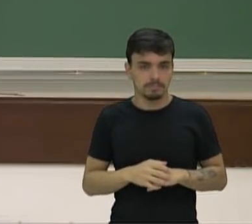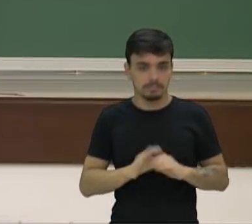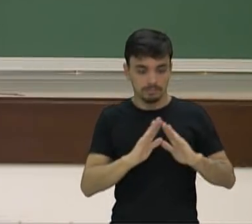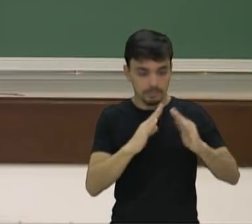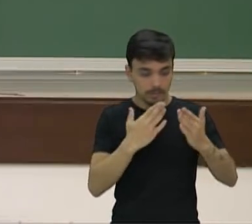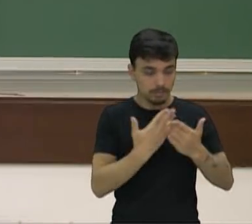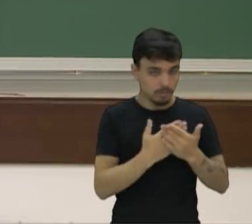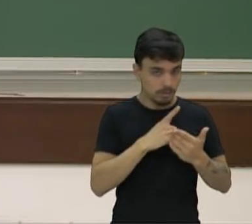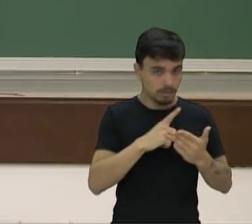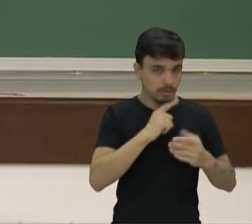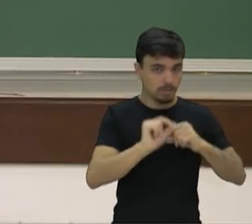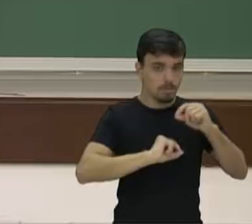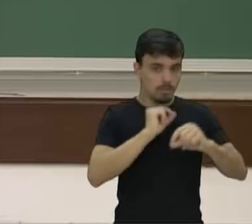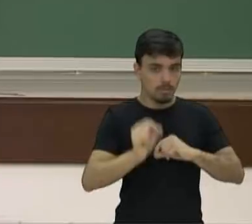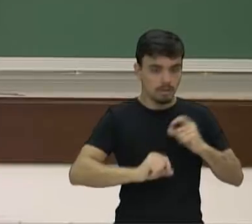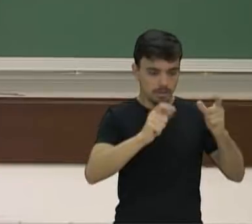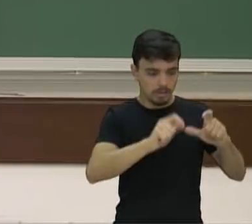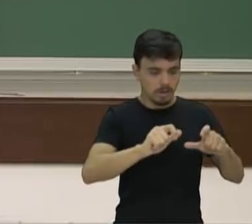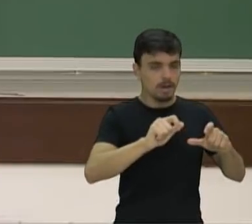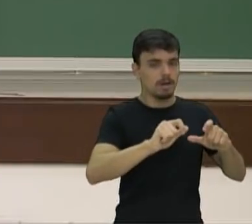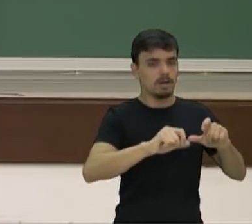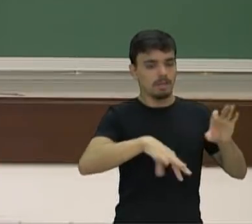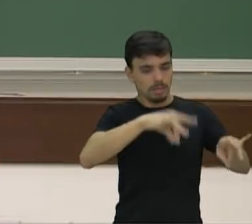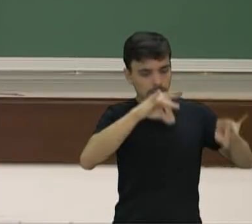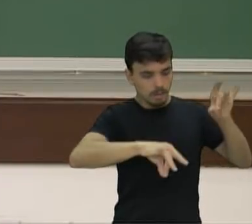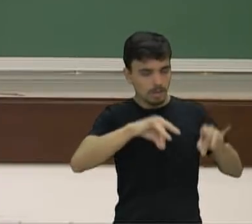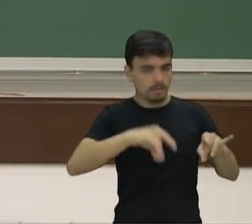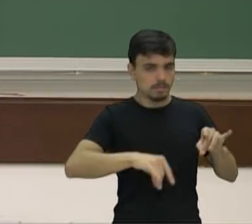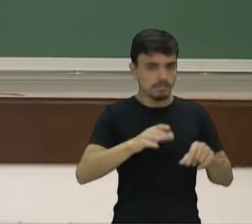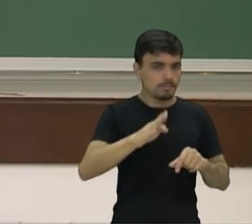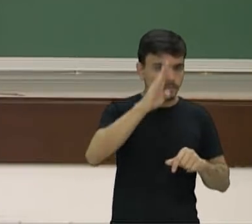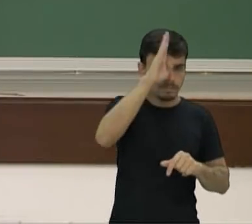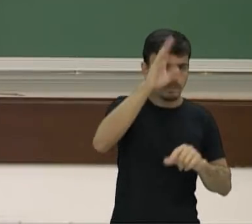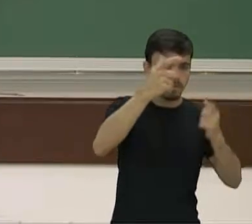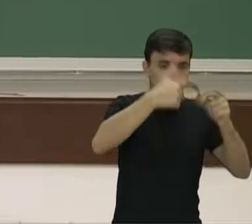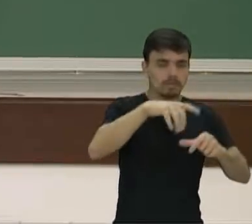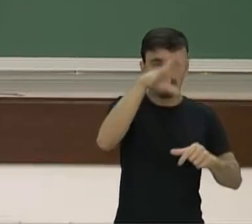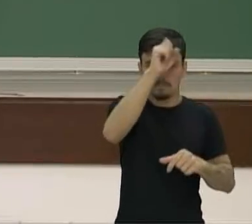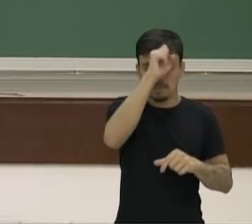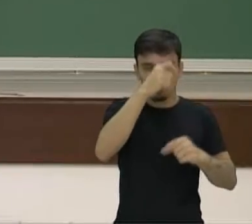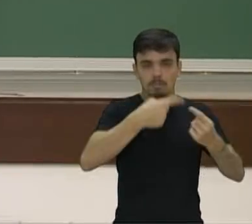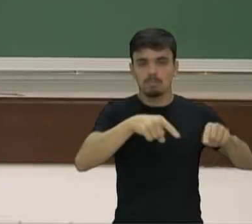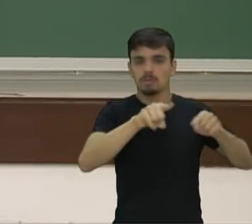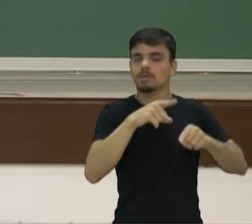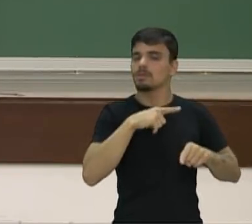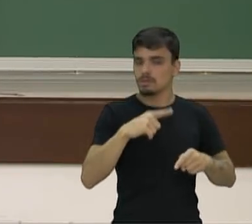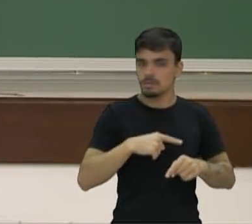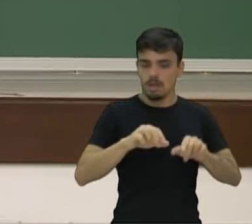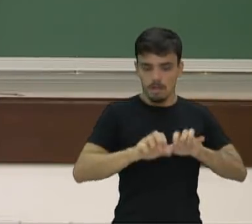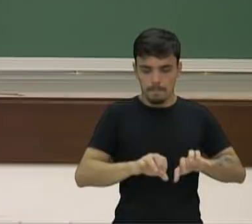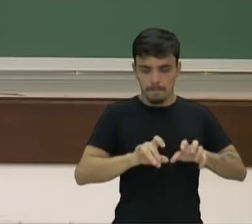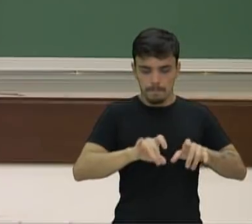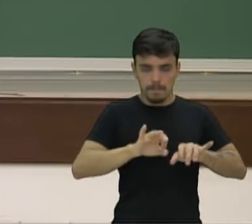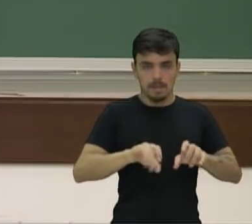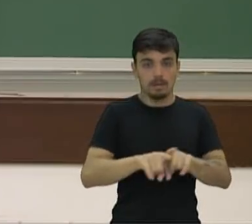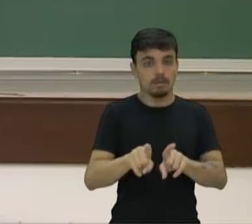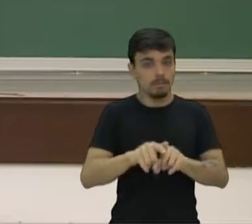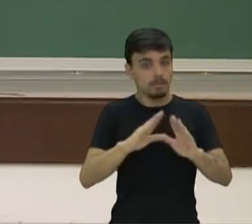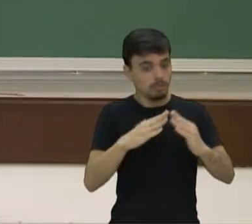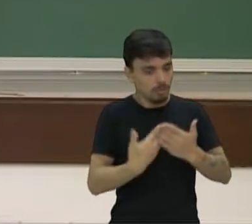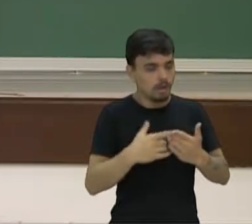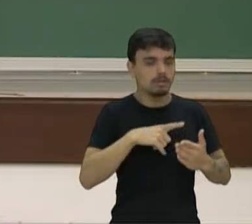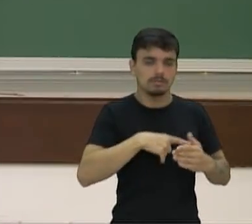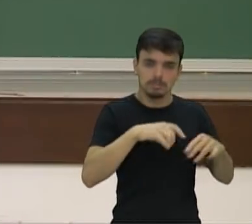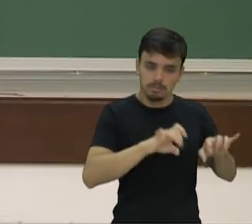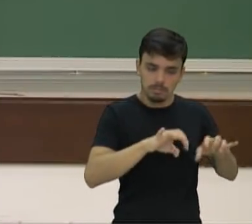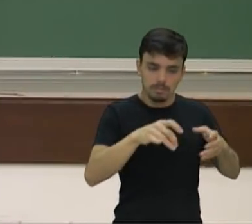tinham aquele espaço teatral principal, onde eles se aprendia música, sim, tinha que ter um piano, uma escola tinha que ter um piano